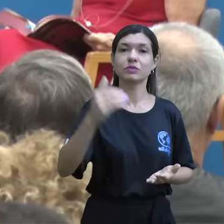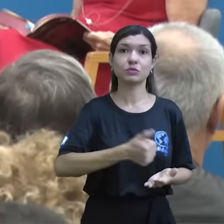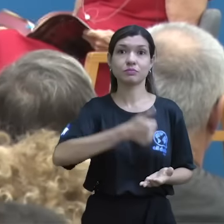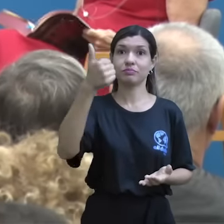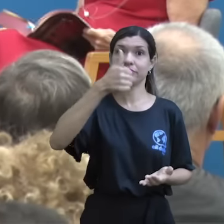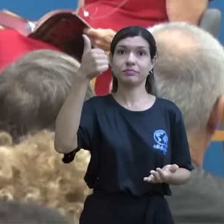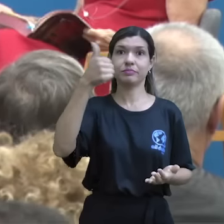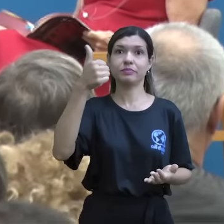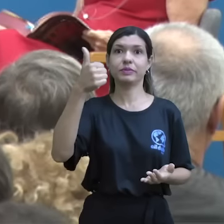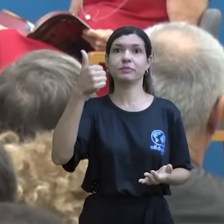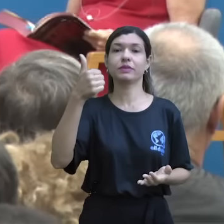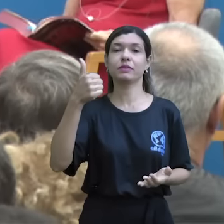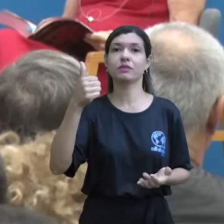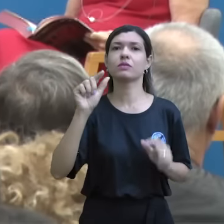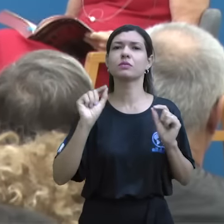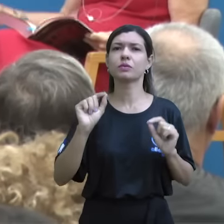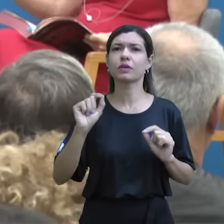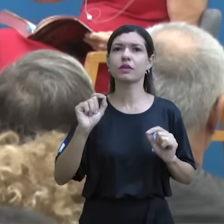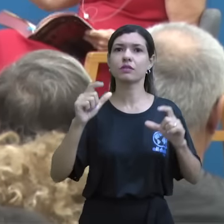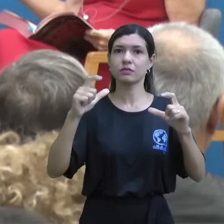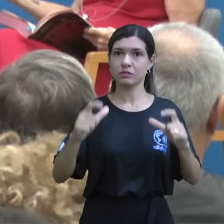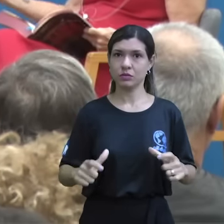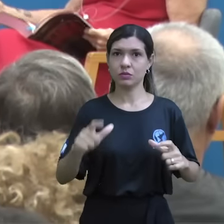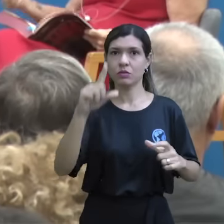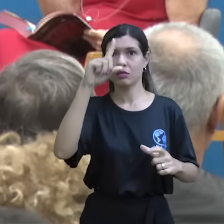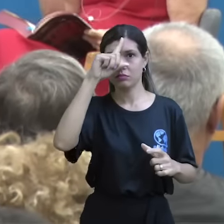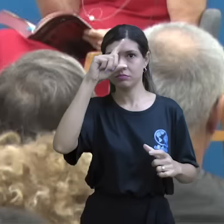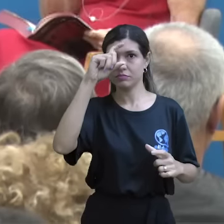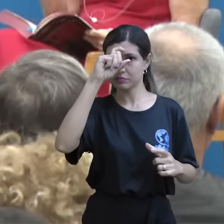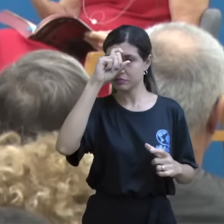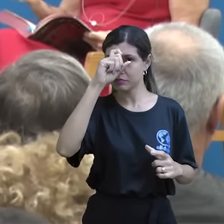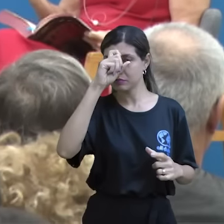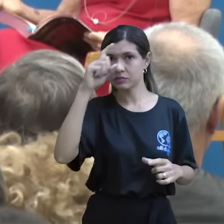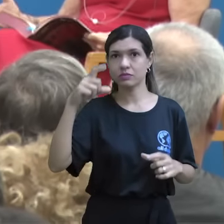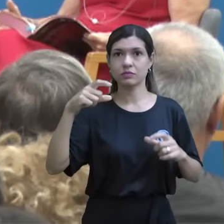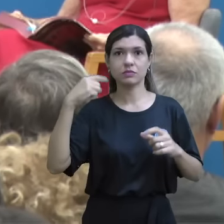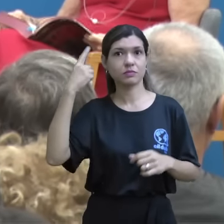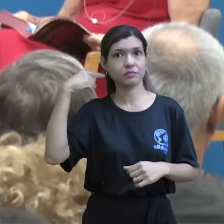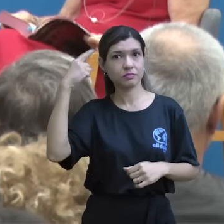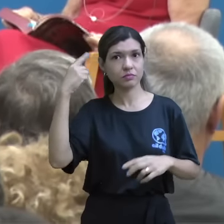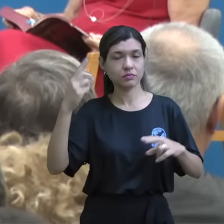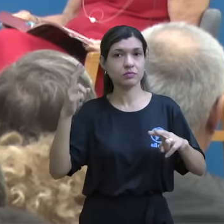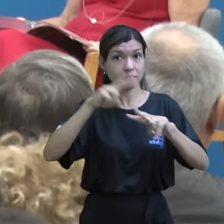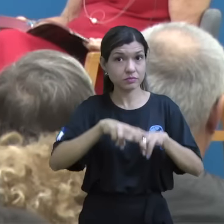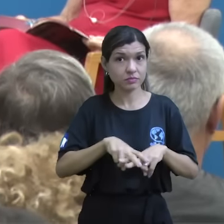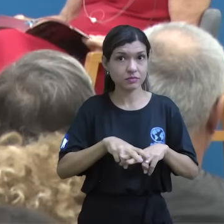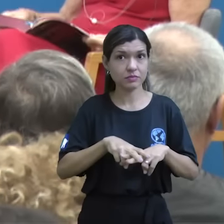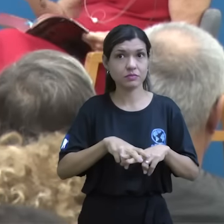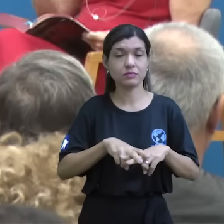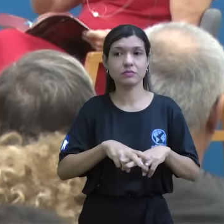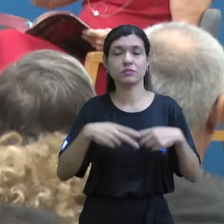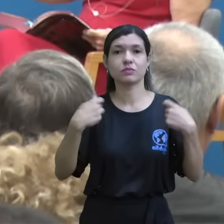só não acaba de escrever o cemitério, fora os contos, assim, né? O único romance que ele não acaba é o Cemitério dos Vivos, embora ele